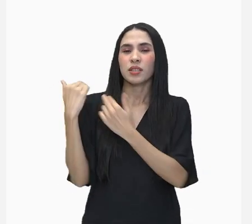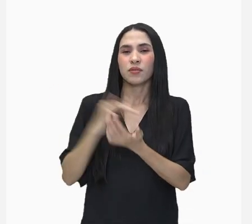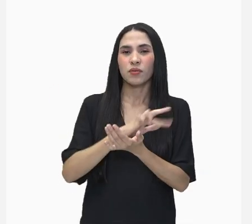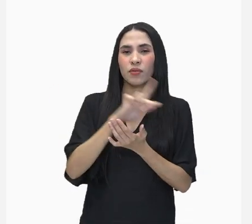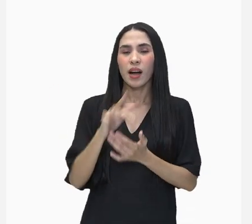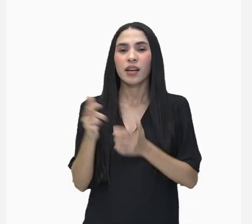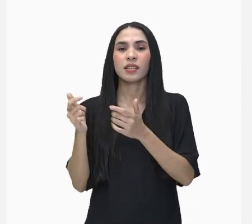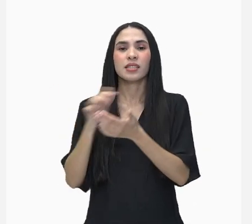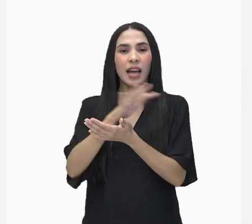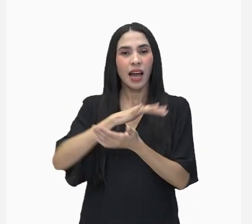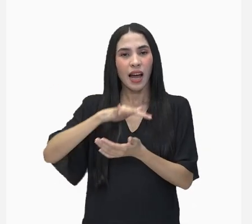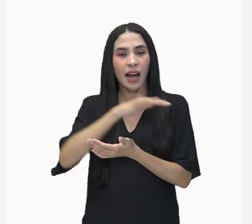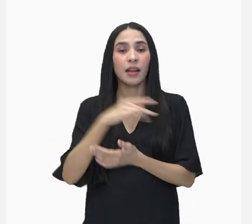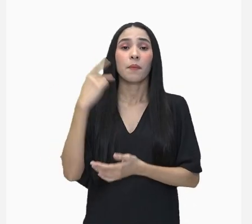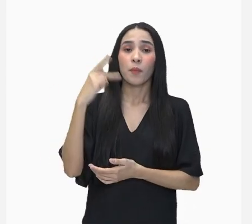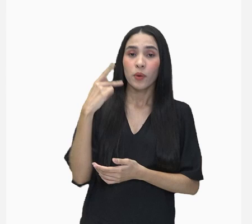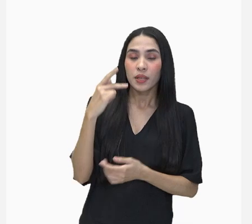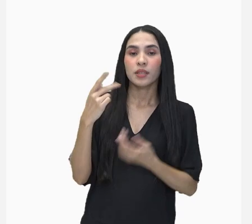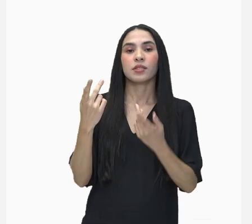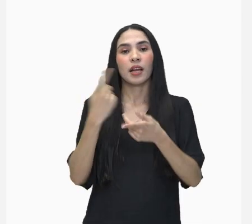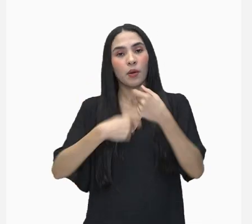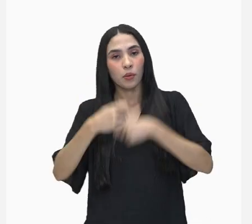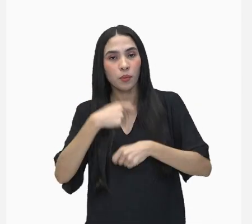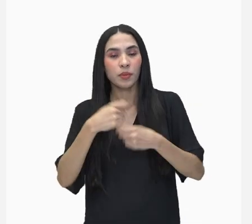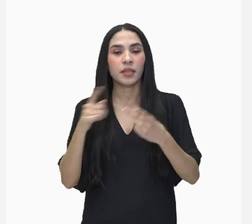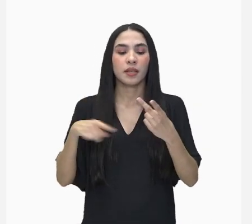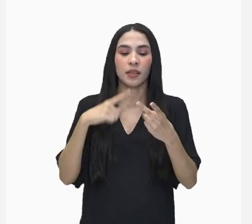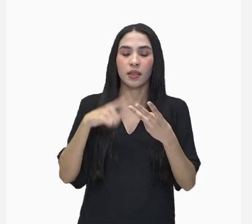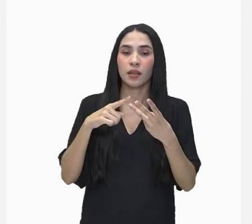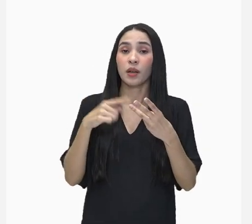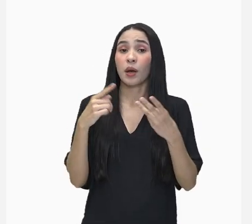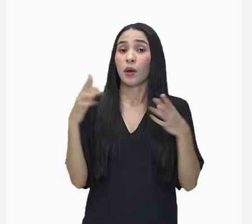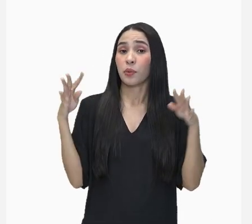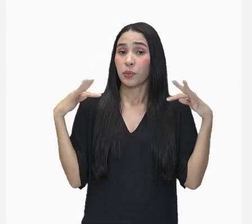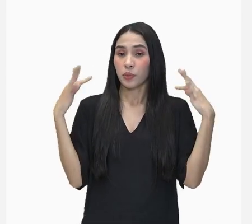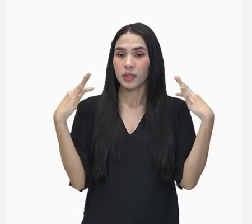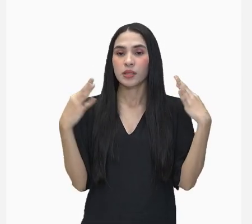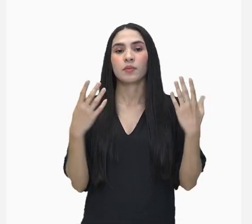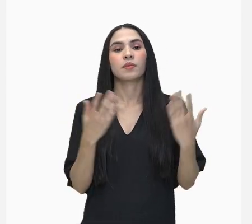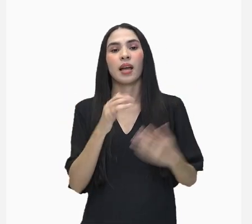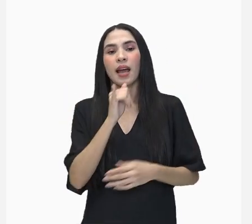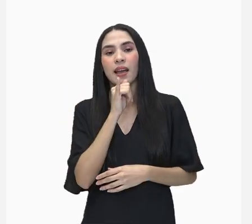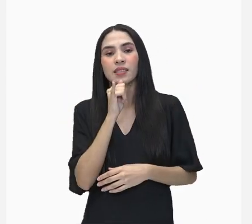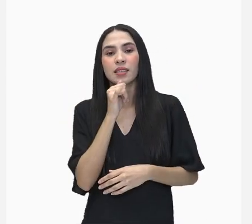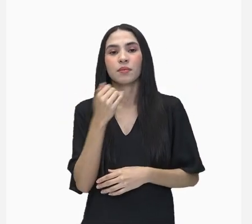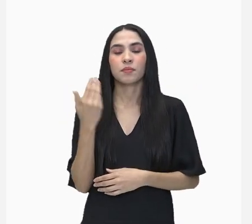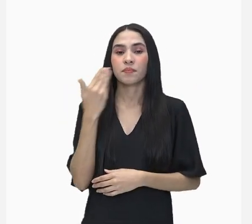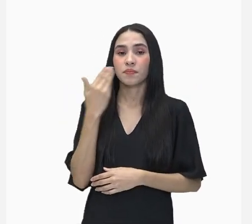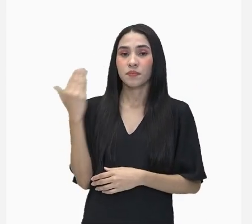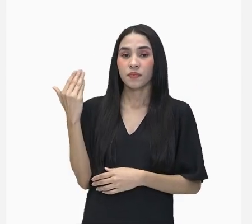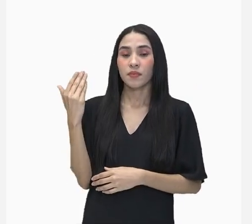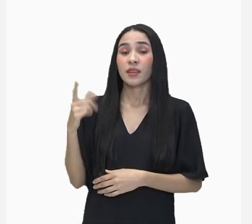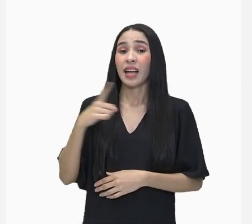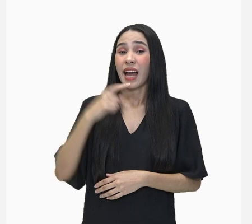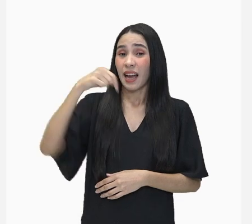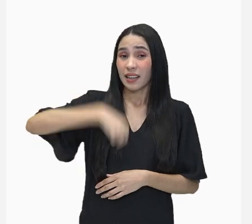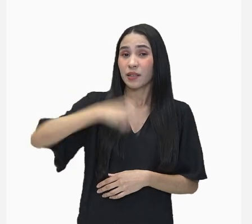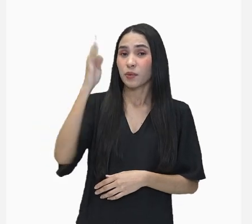como na política, na economia e no turismo. E como exemplo de cidade multifuncional, temos aqui no